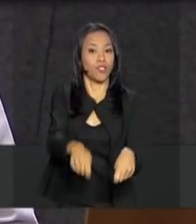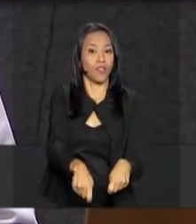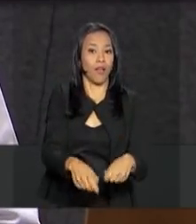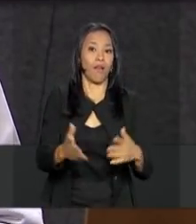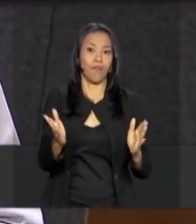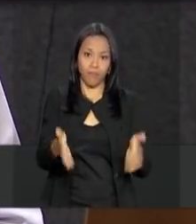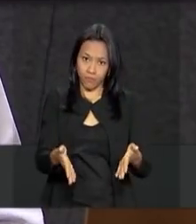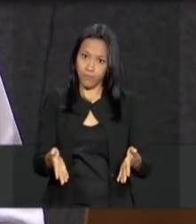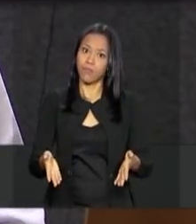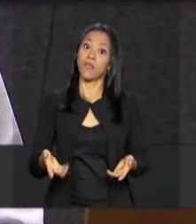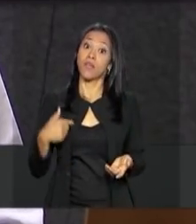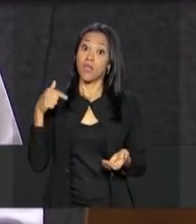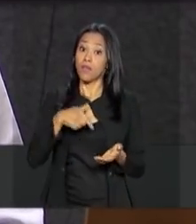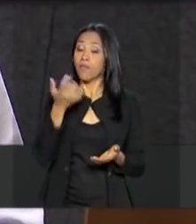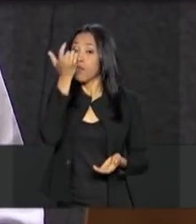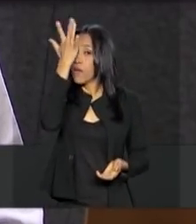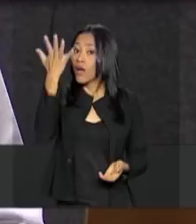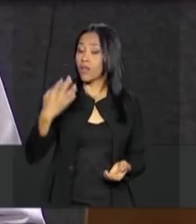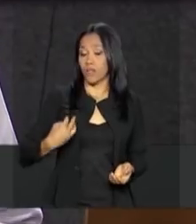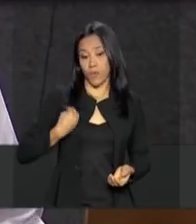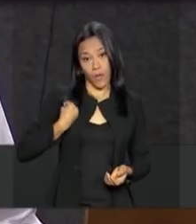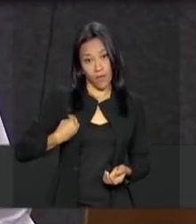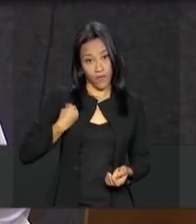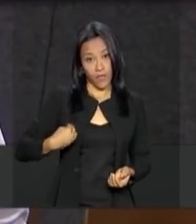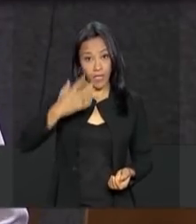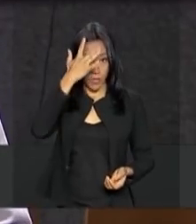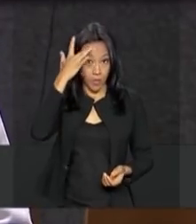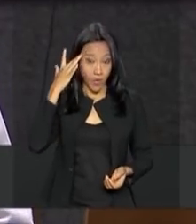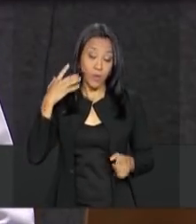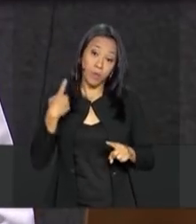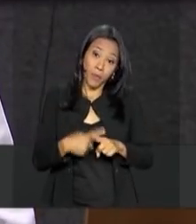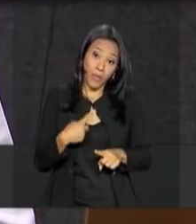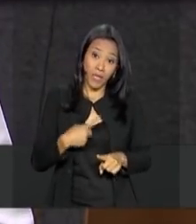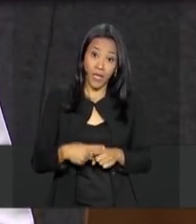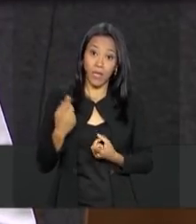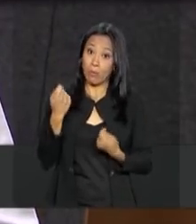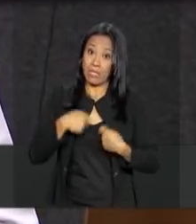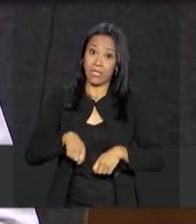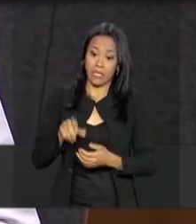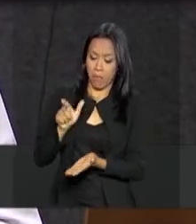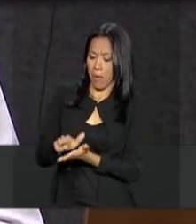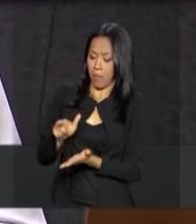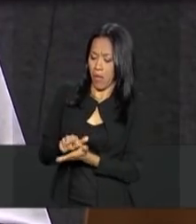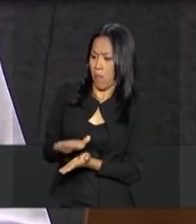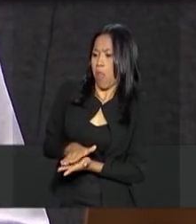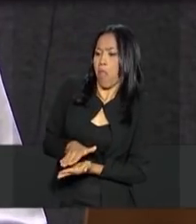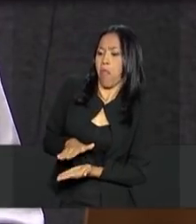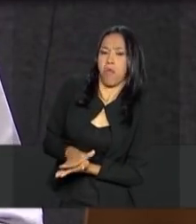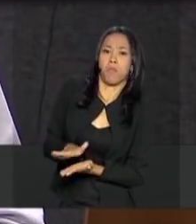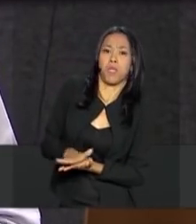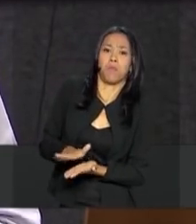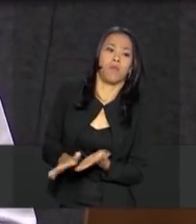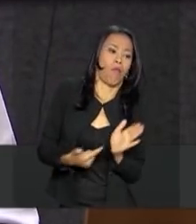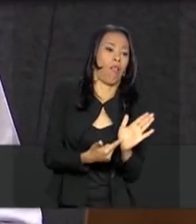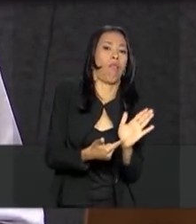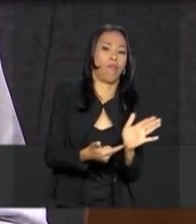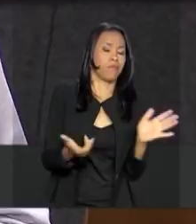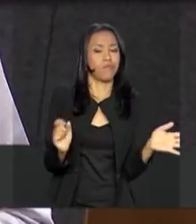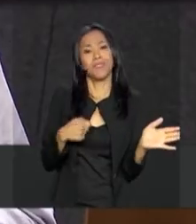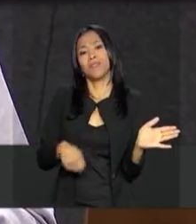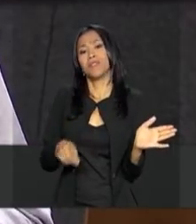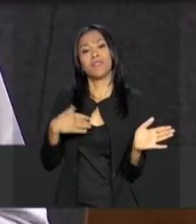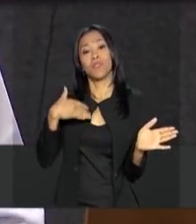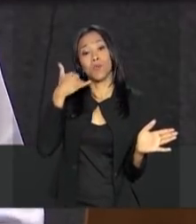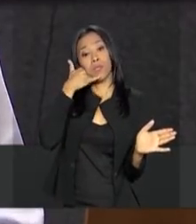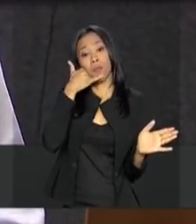nova tecnologia vai facilitar a vida das pessoas, já que dispensa o dos documentos impressos, né? A meta